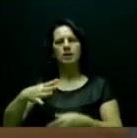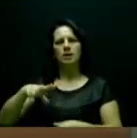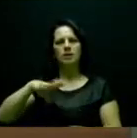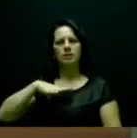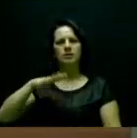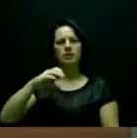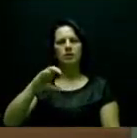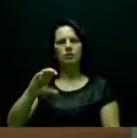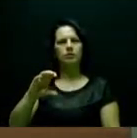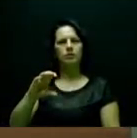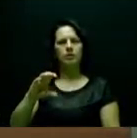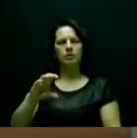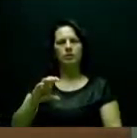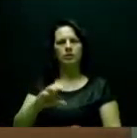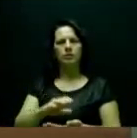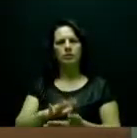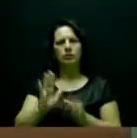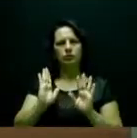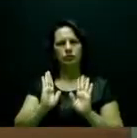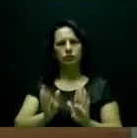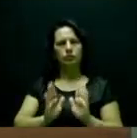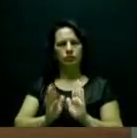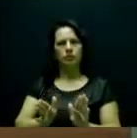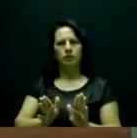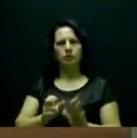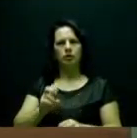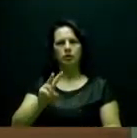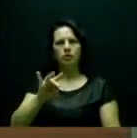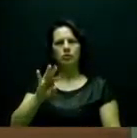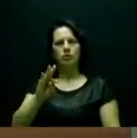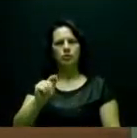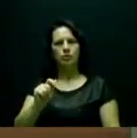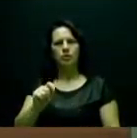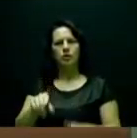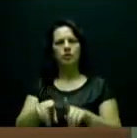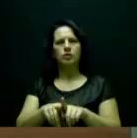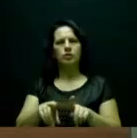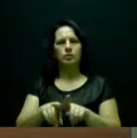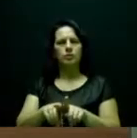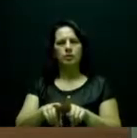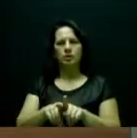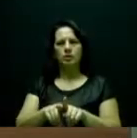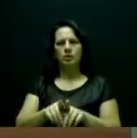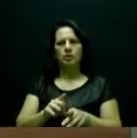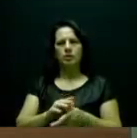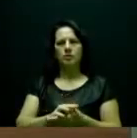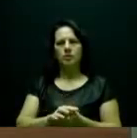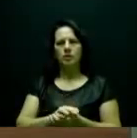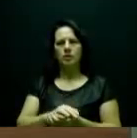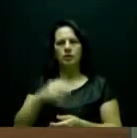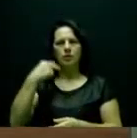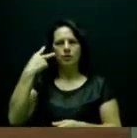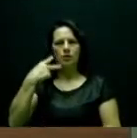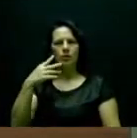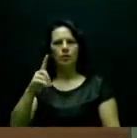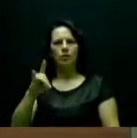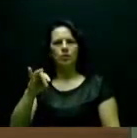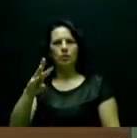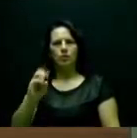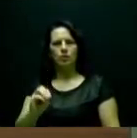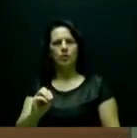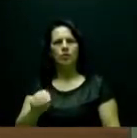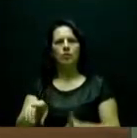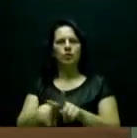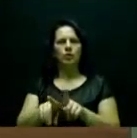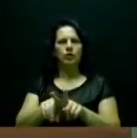aqui já vi, sendo vítima desse sistema, o próprio vereador Dinho também,